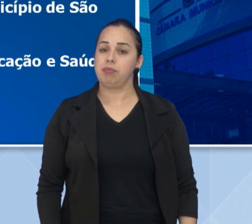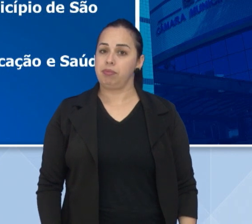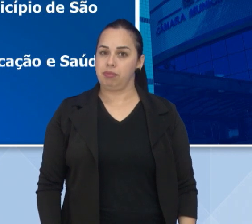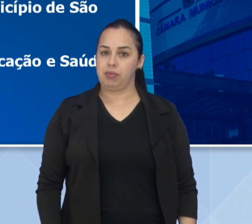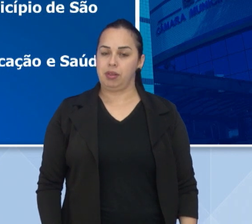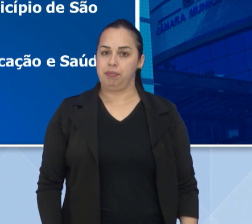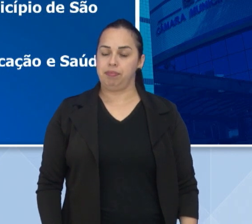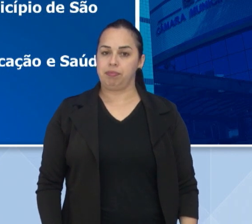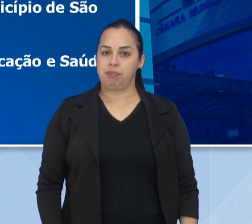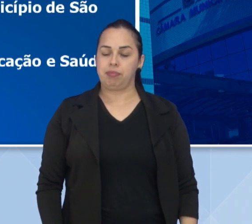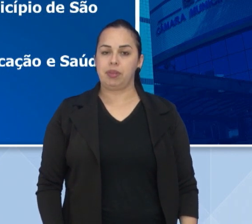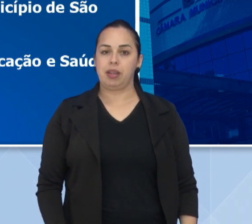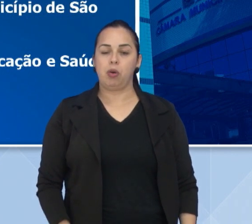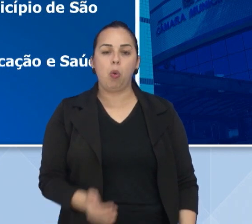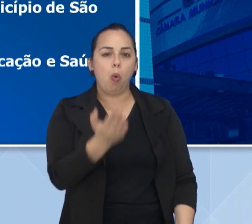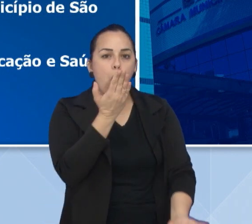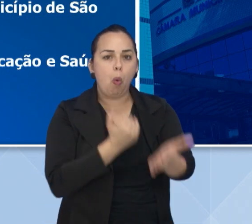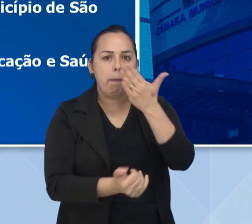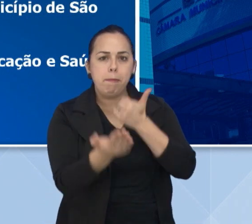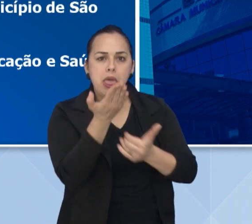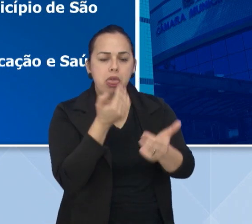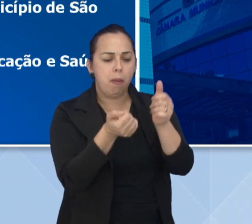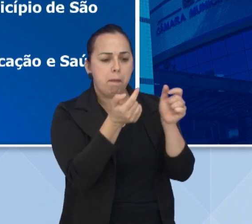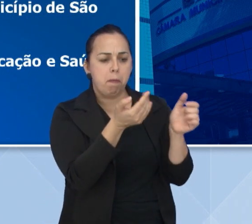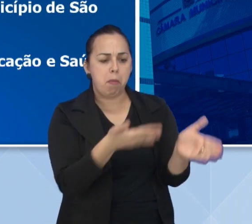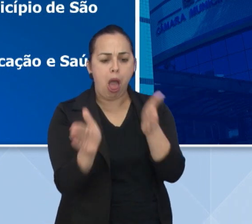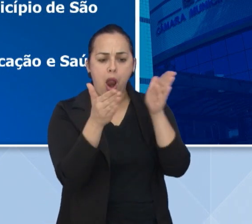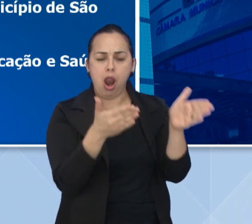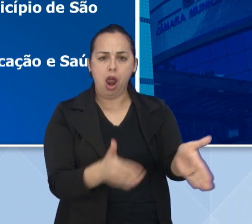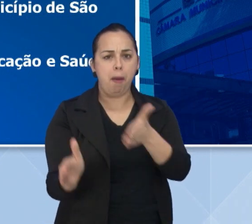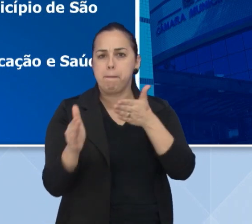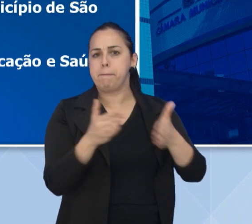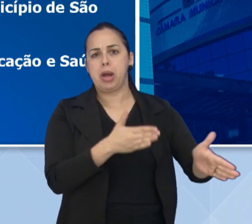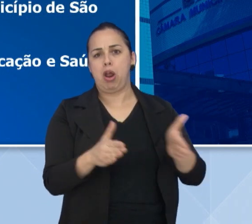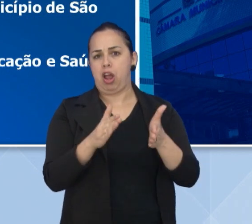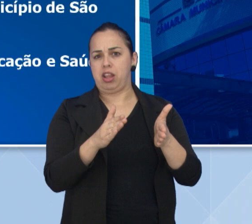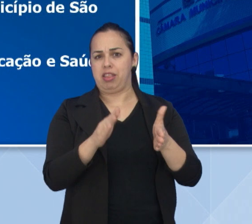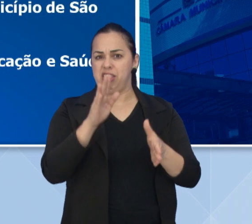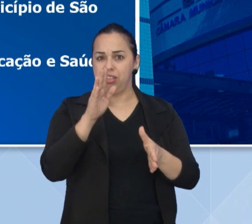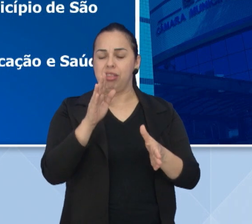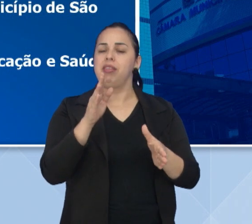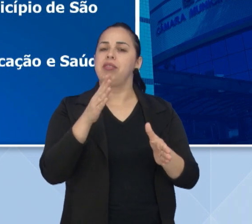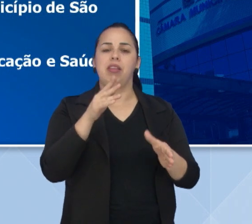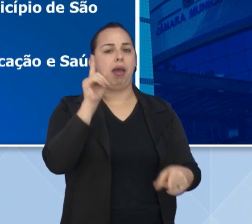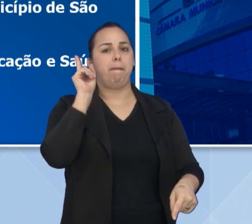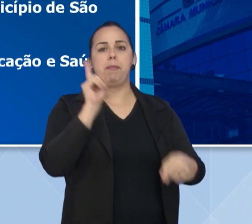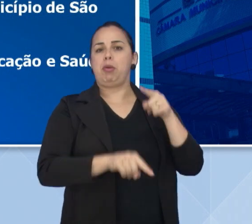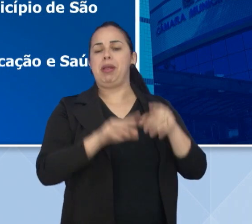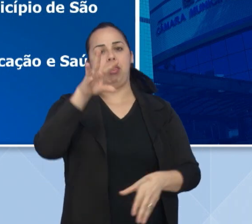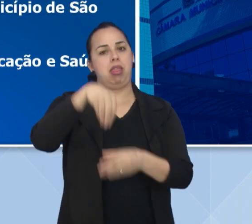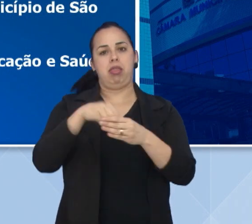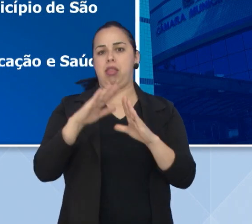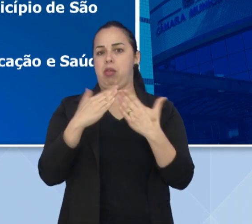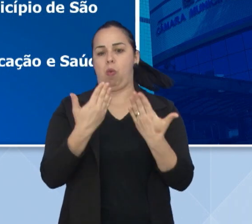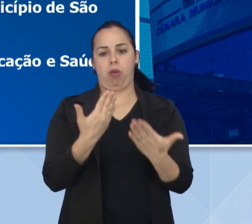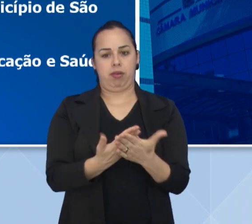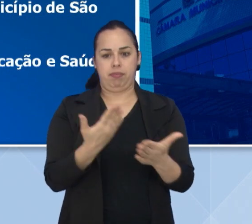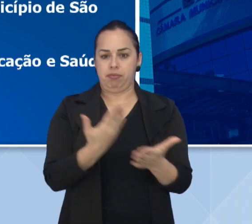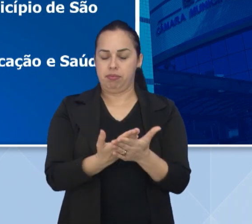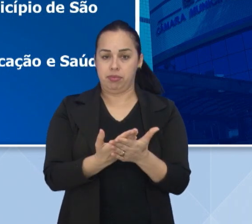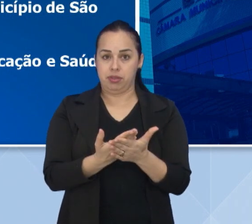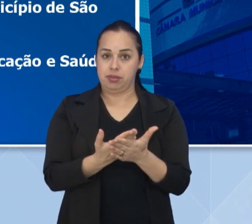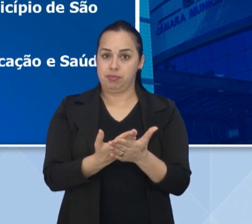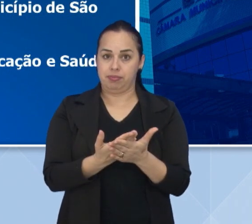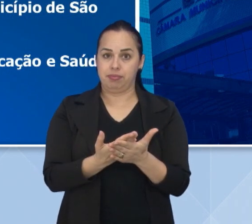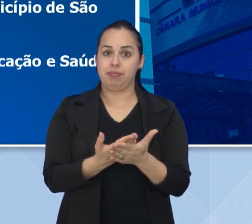Dispõe sobre a proibição de alimentos ultraprocessados nas escolas públicas e privadas no município de